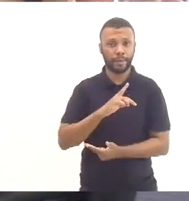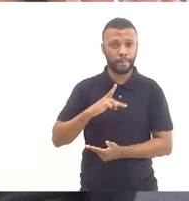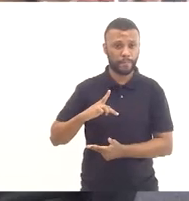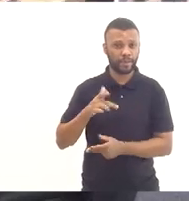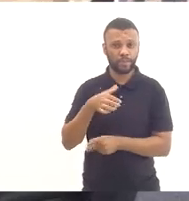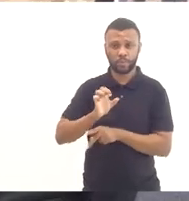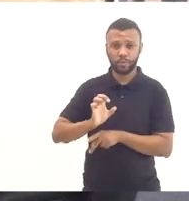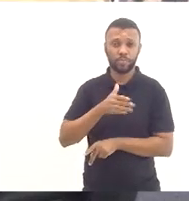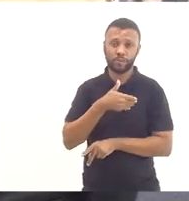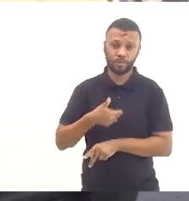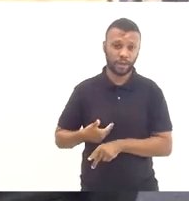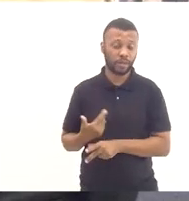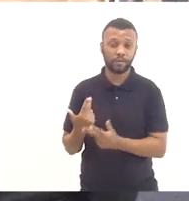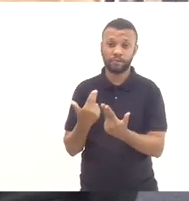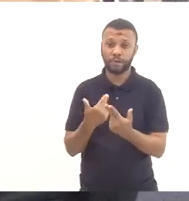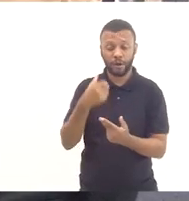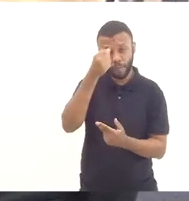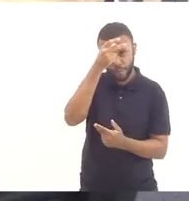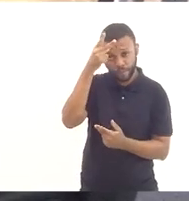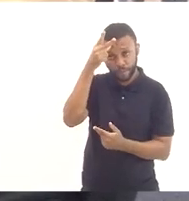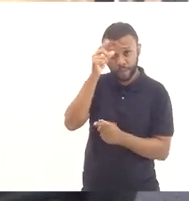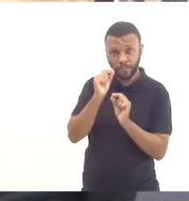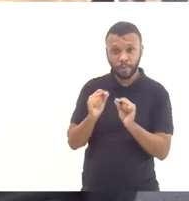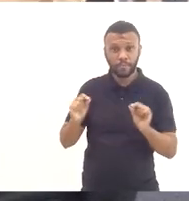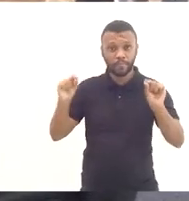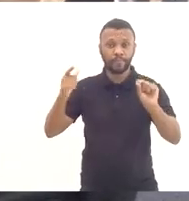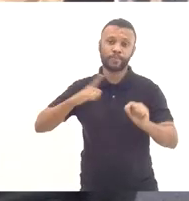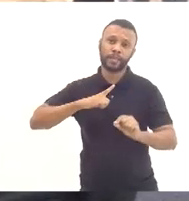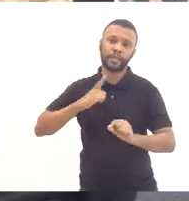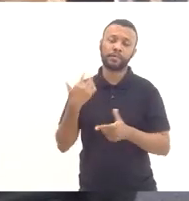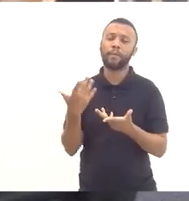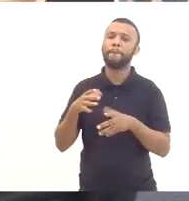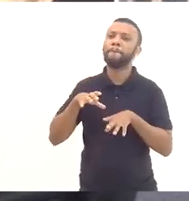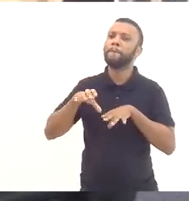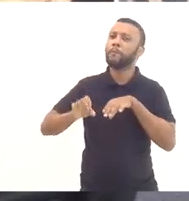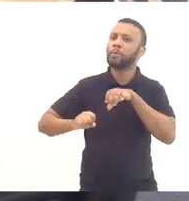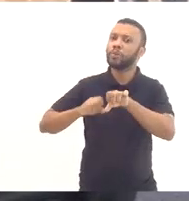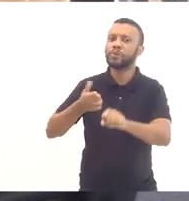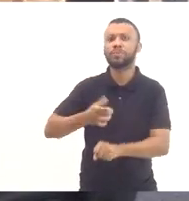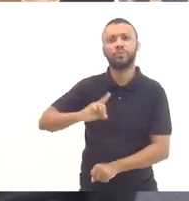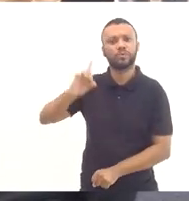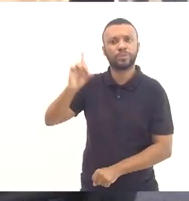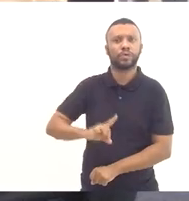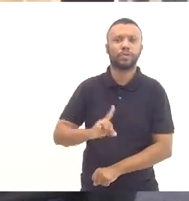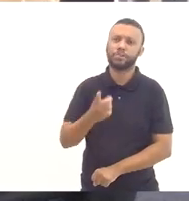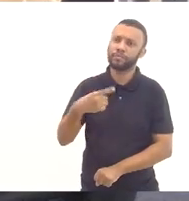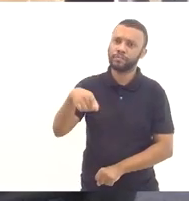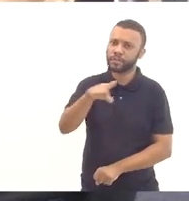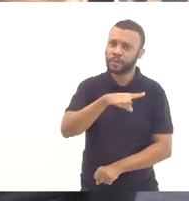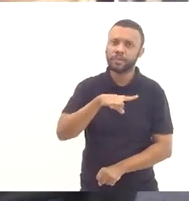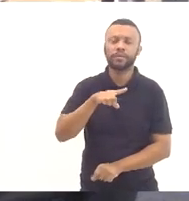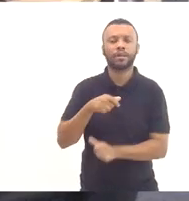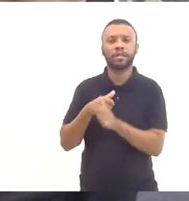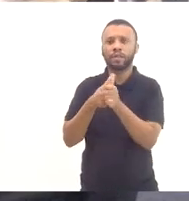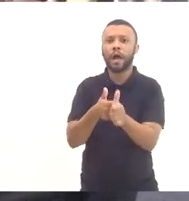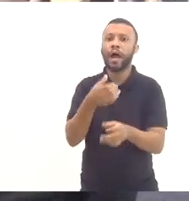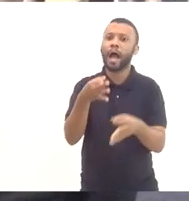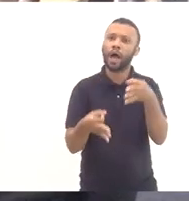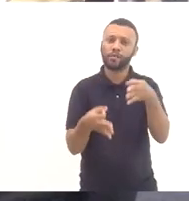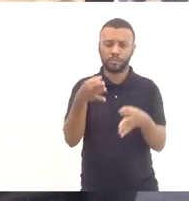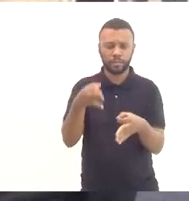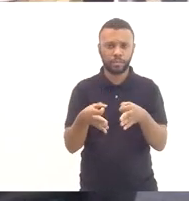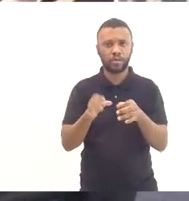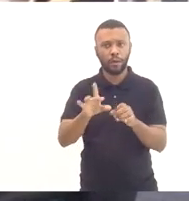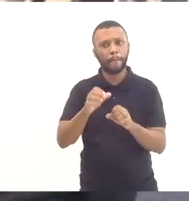públicas do estado que todo o município tem então busquem né ah o direito de vocês através da justiça porque a justiça